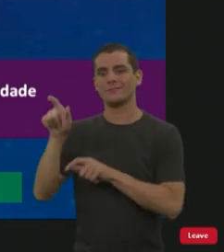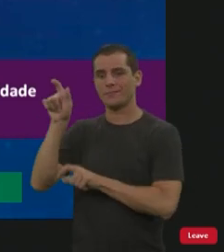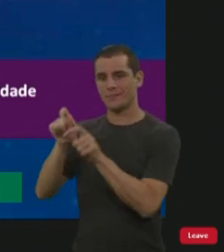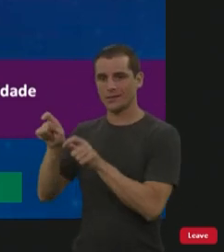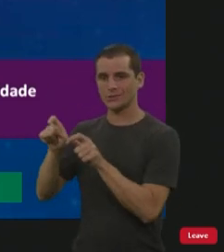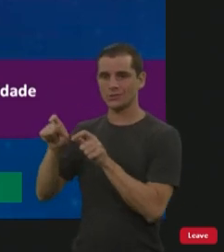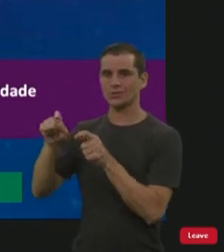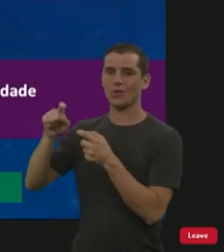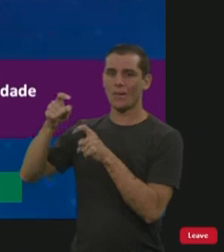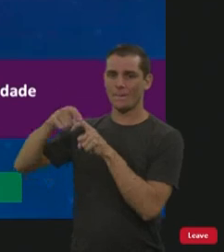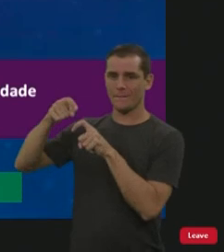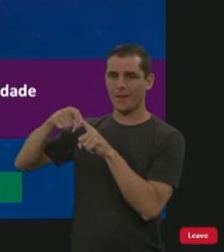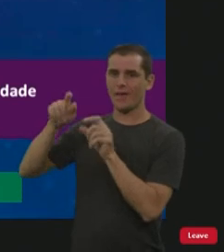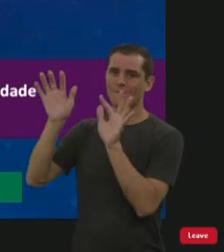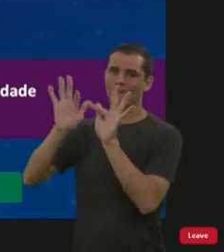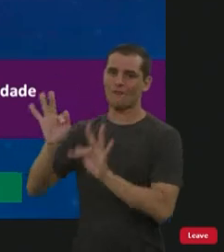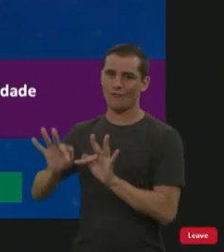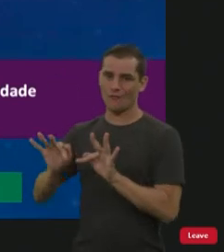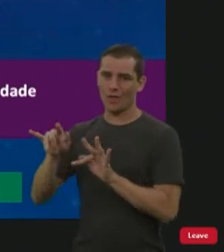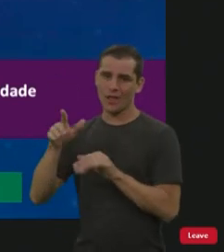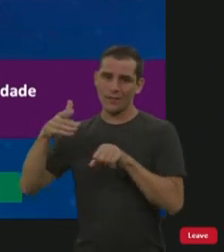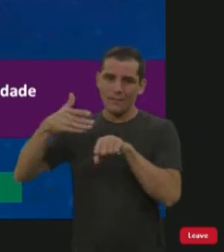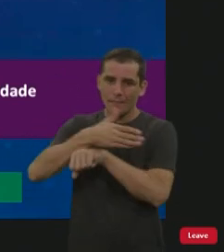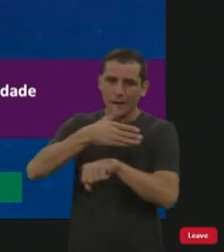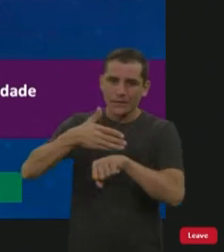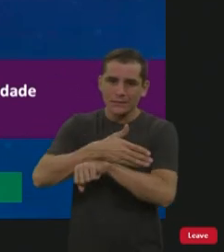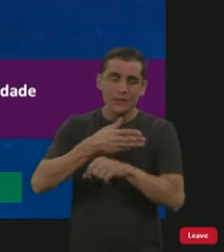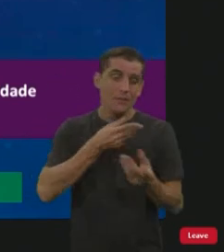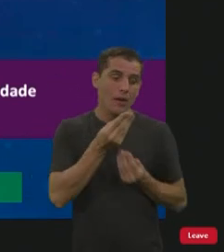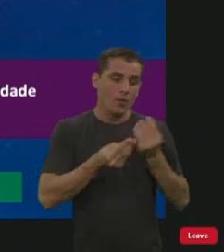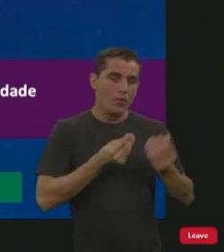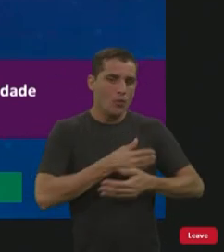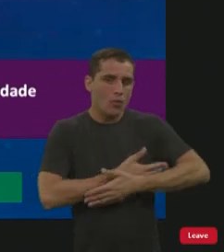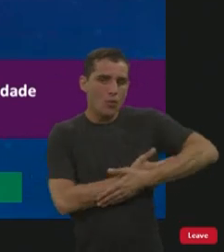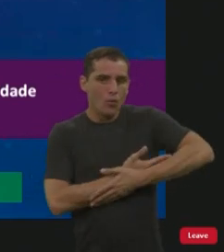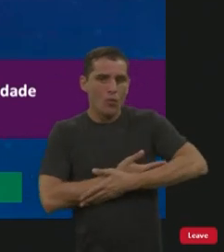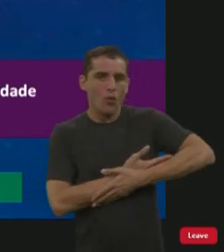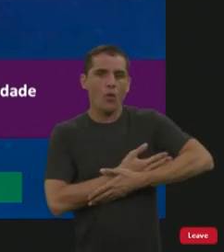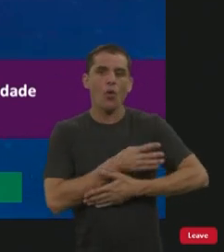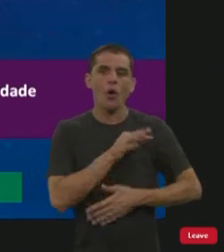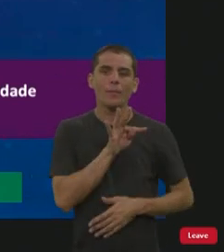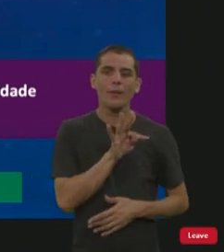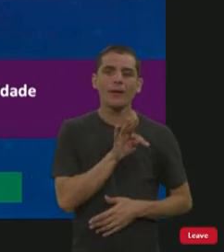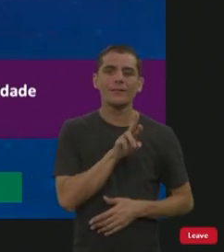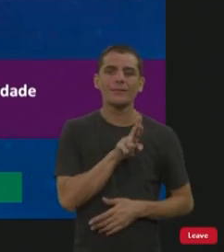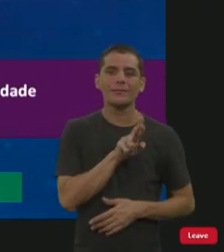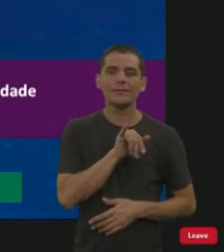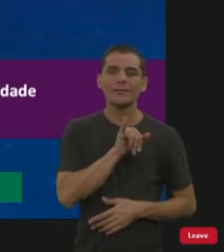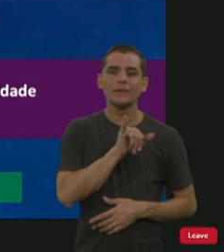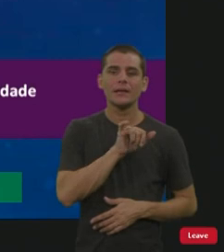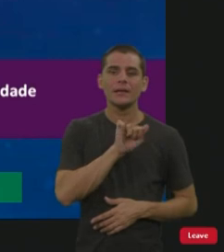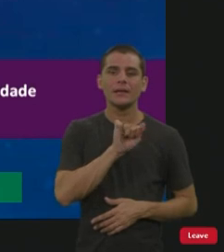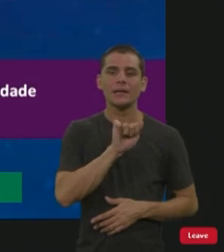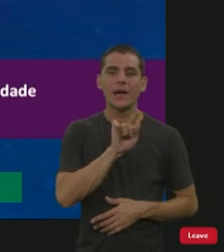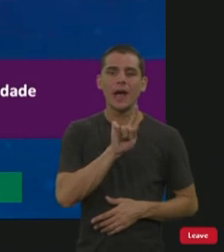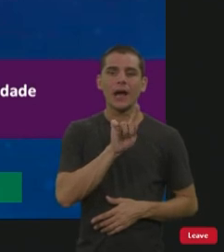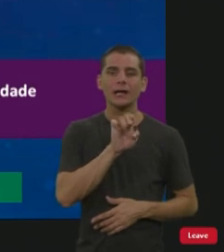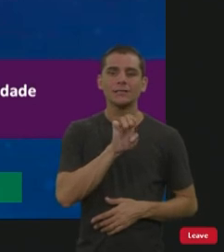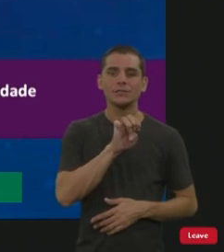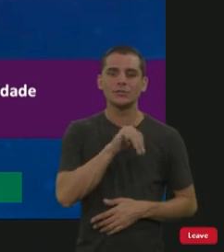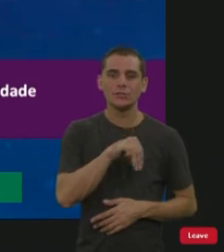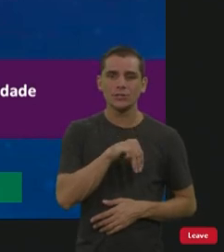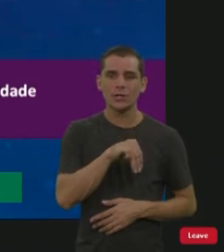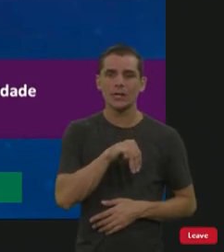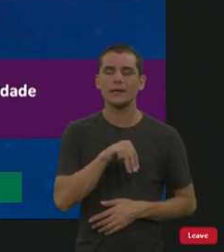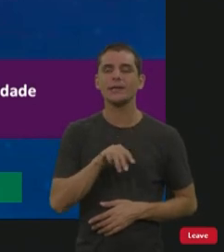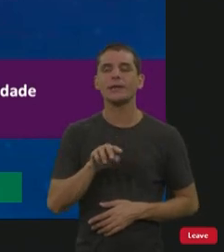né, dessa ampliação da triagem neonatal para o país. É, a gente gostaria que acontecesse de